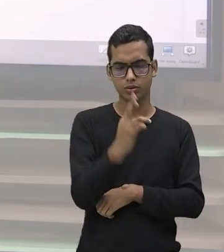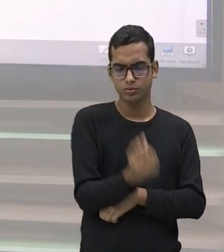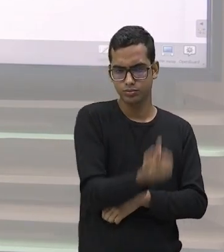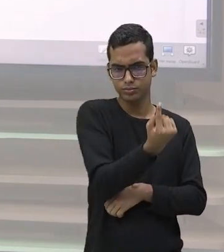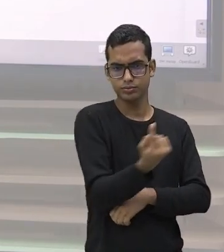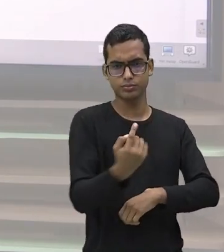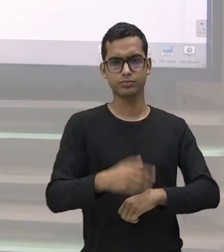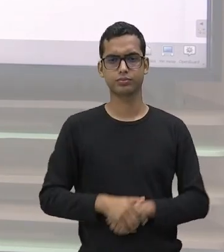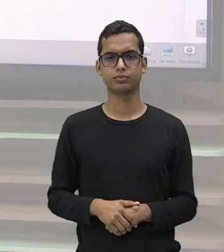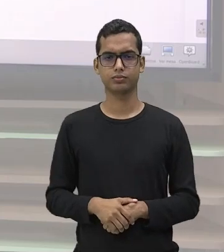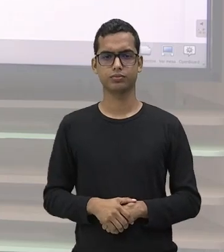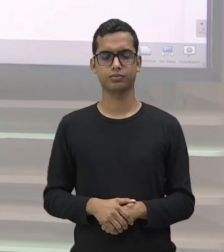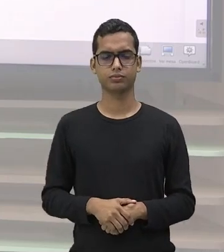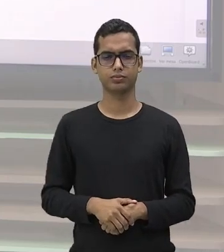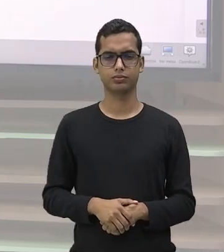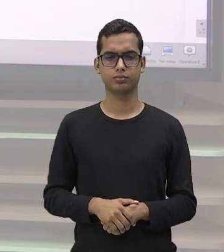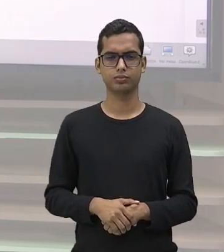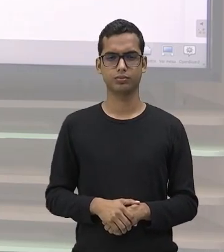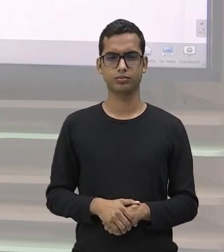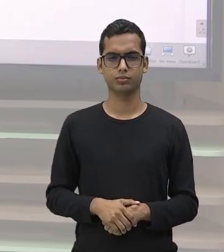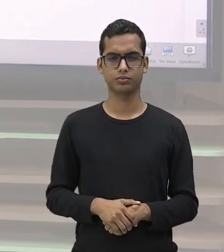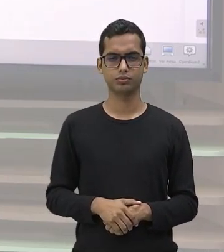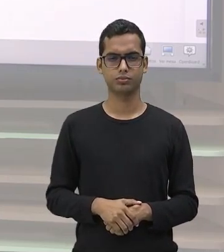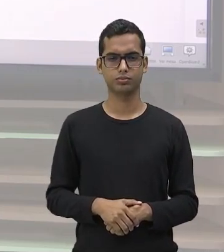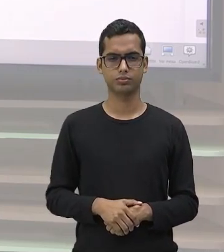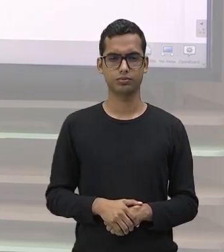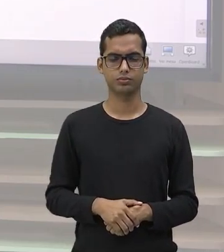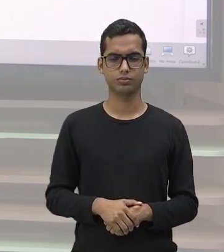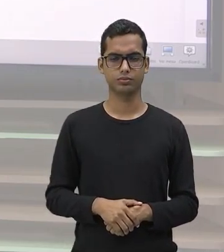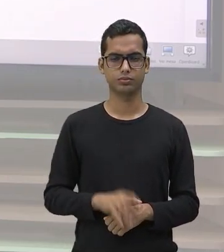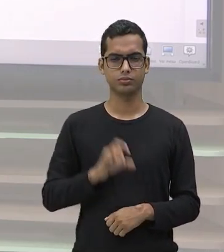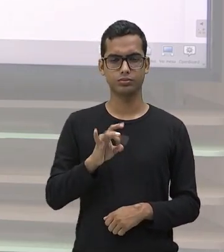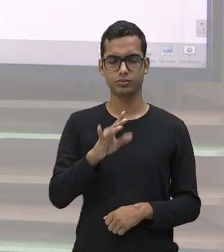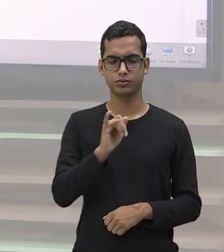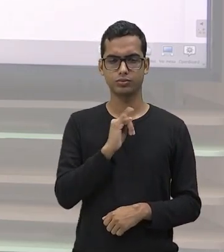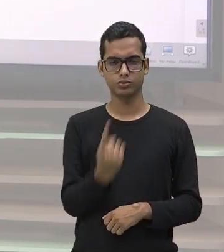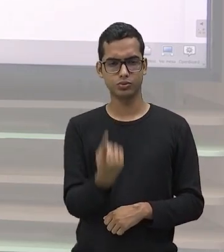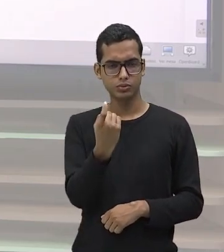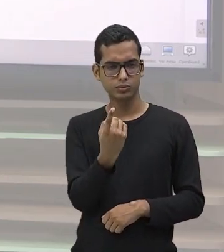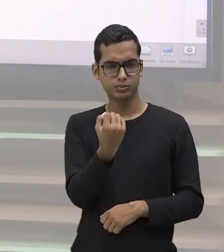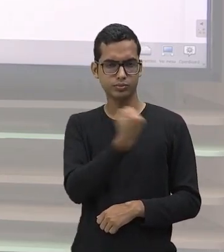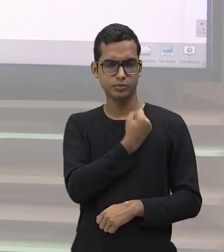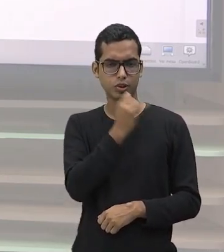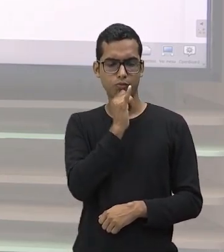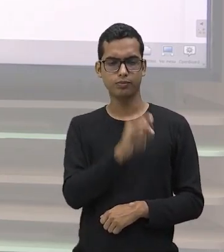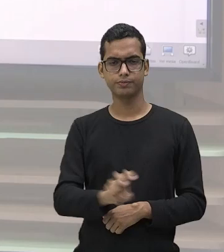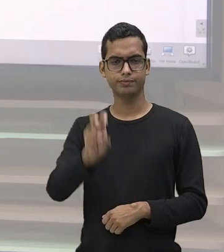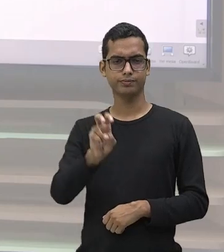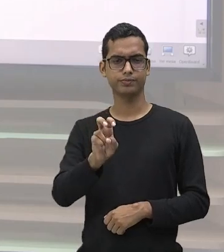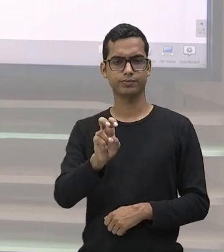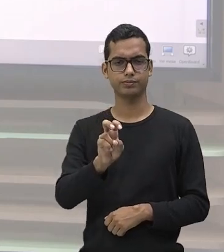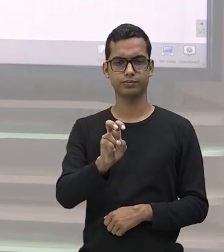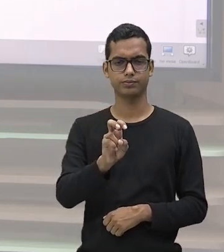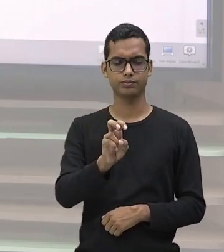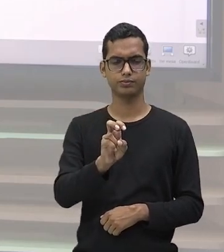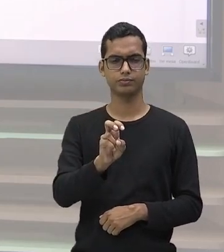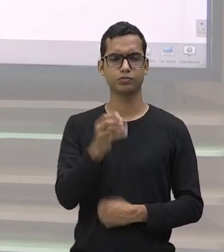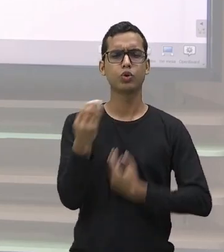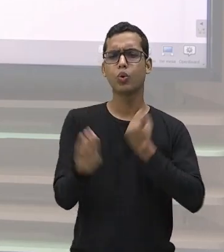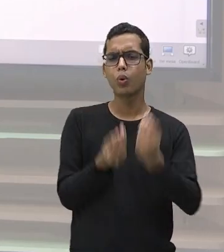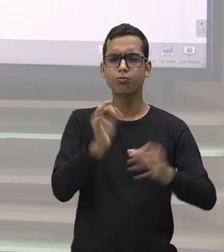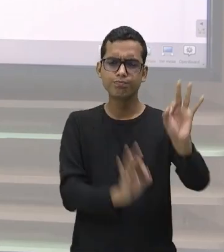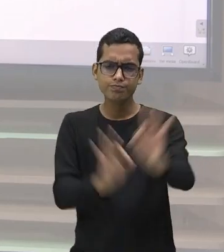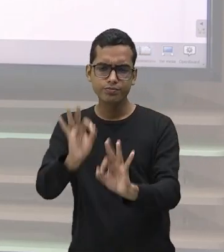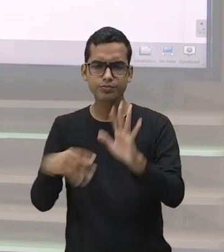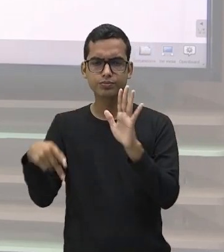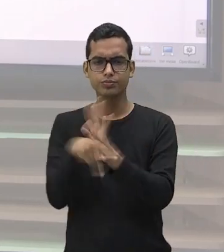próprio 1, não é mais o 3. Quando estamos assim só considerando um número, 5, como é que fica?